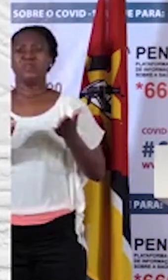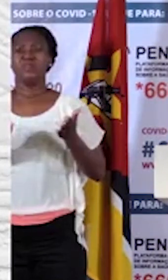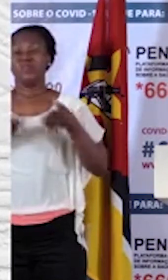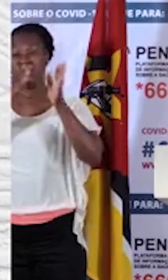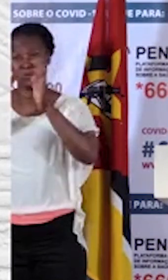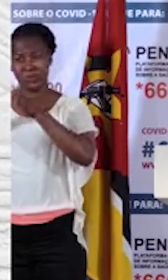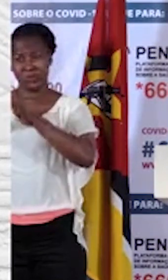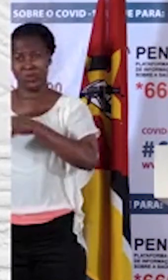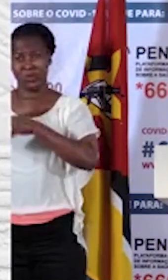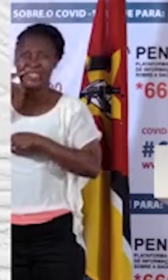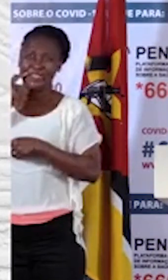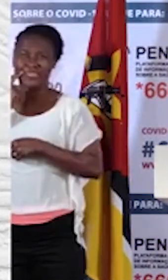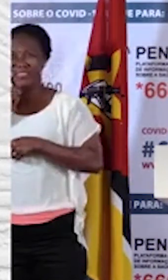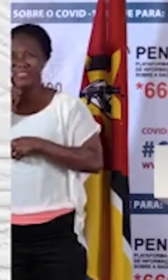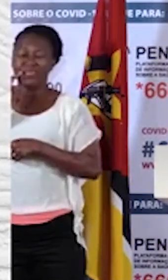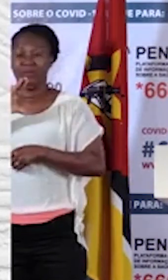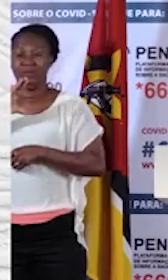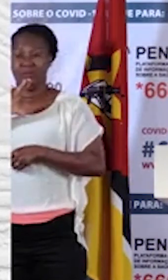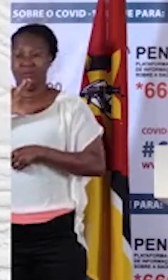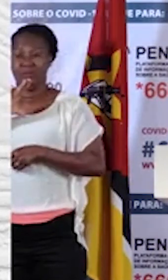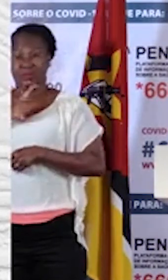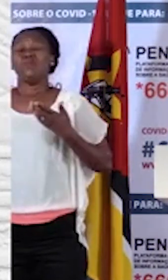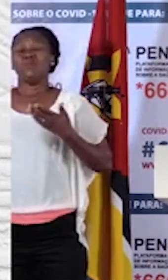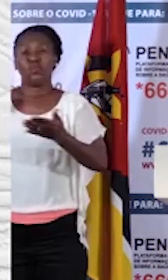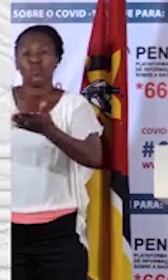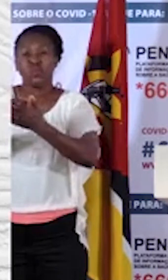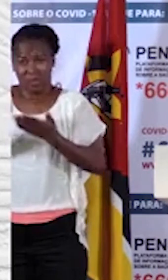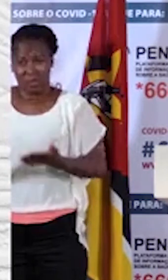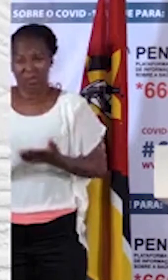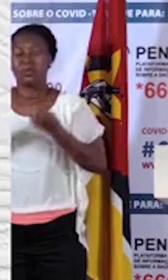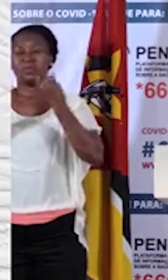suspeitos, temos, até o momento,